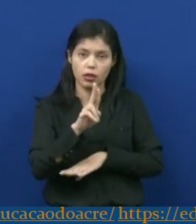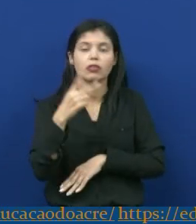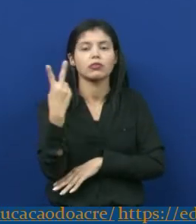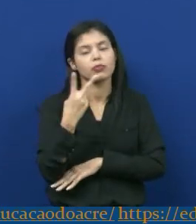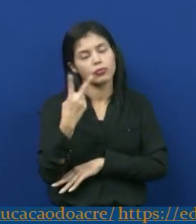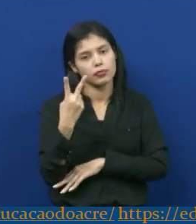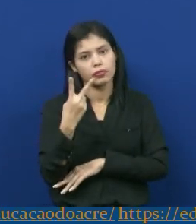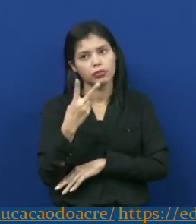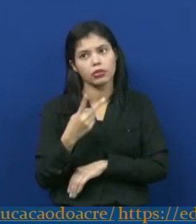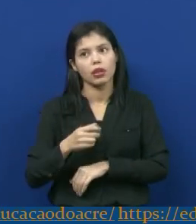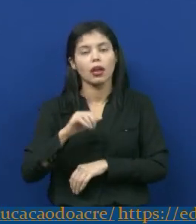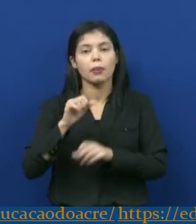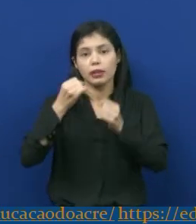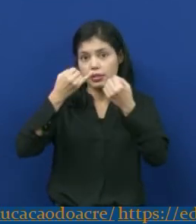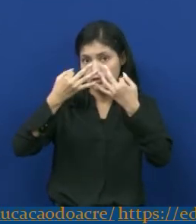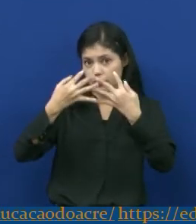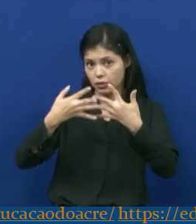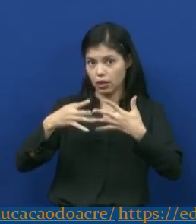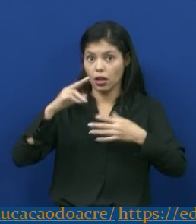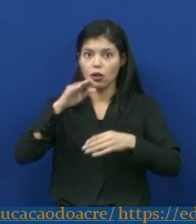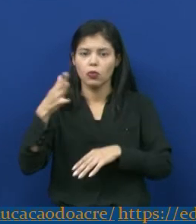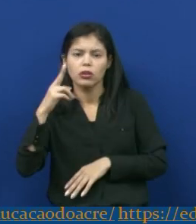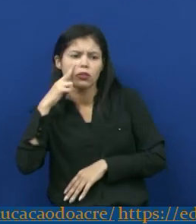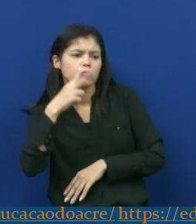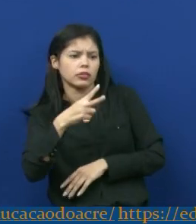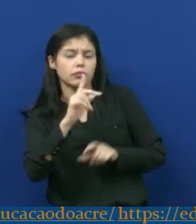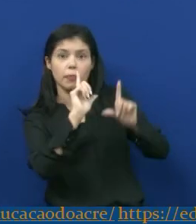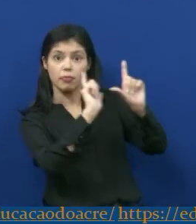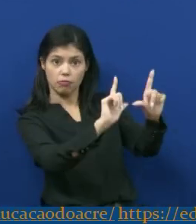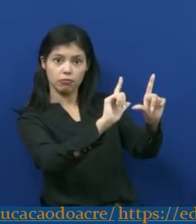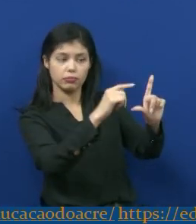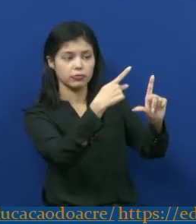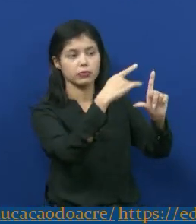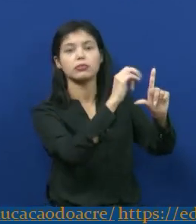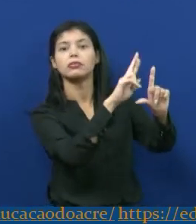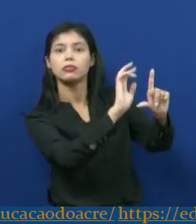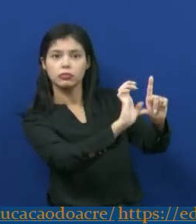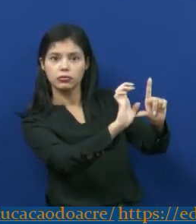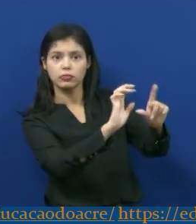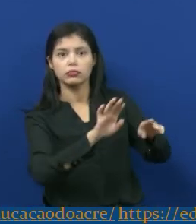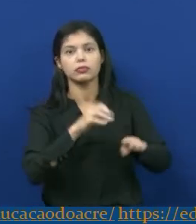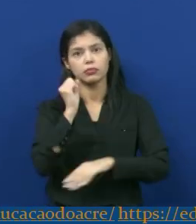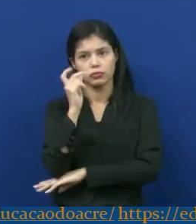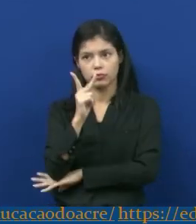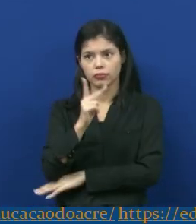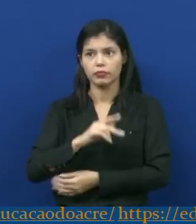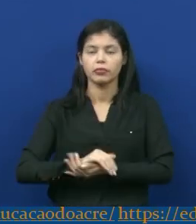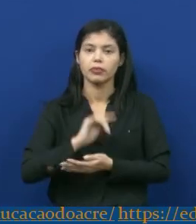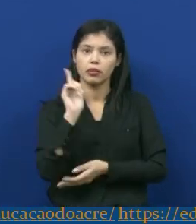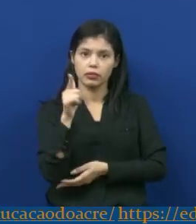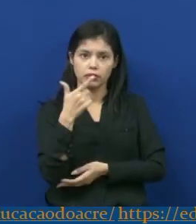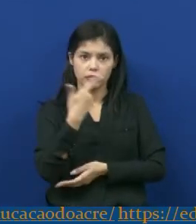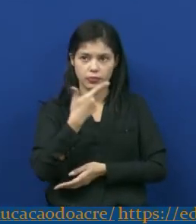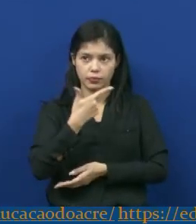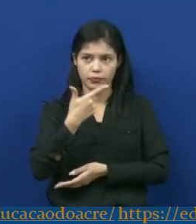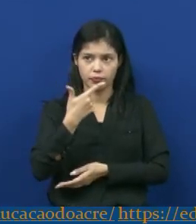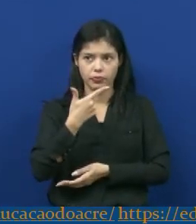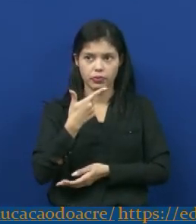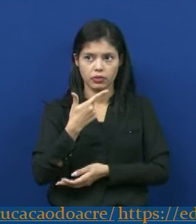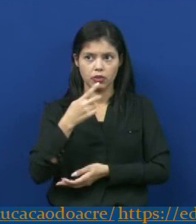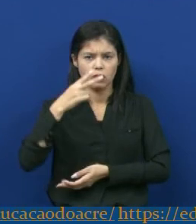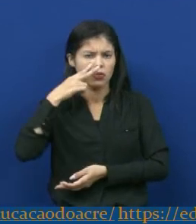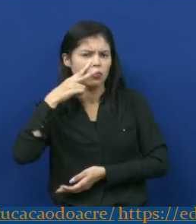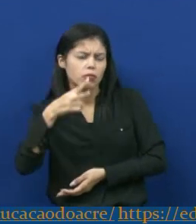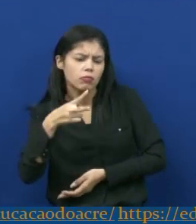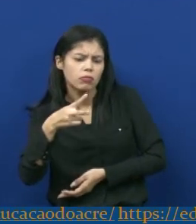aí para explicar quando eu vejo esse sinal aí e aí utilizando as perífrases, certo? A segunda, quando vejo esta